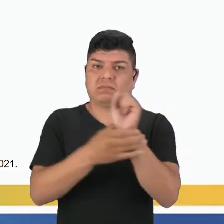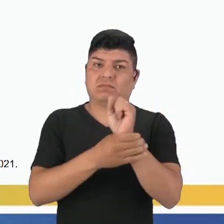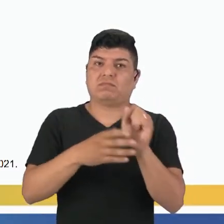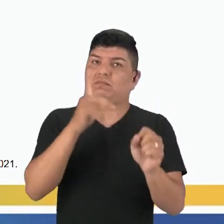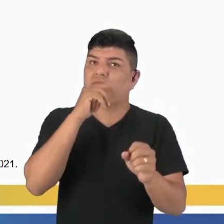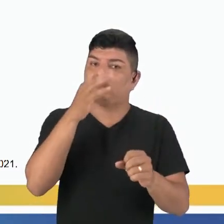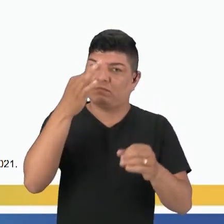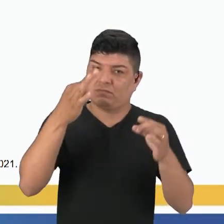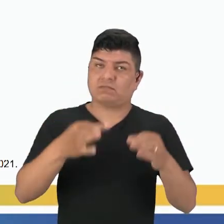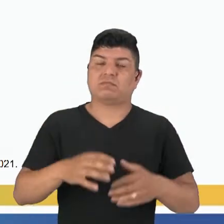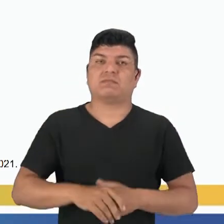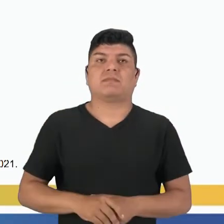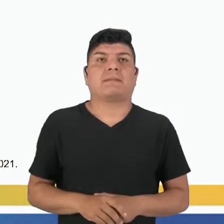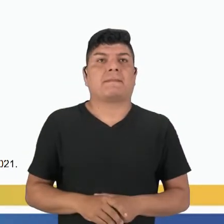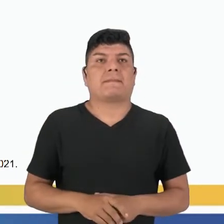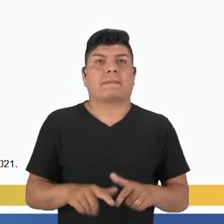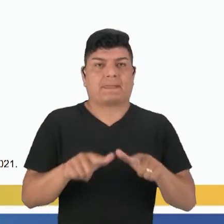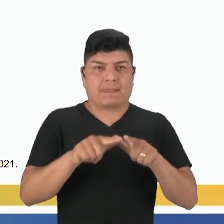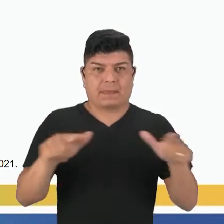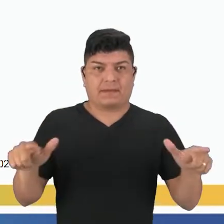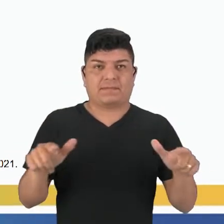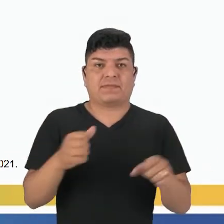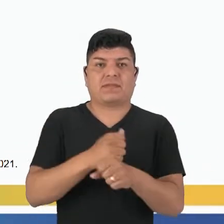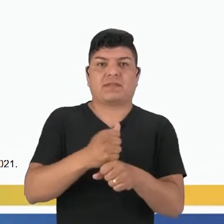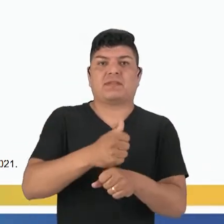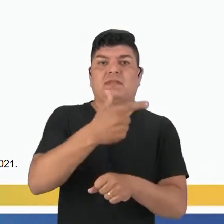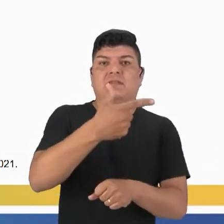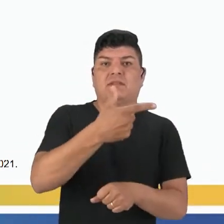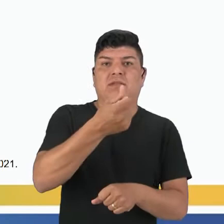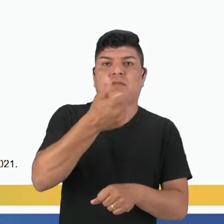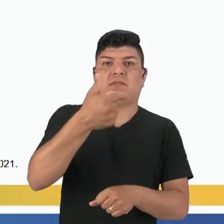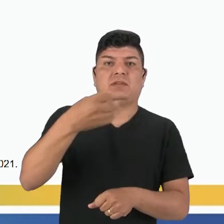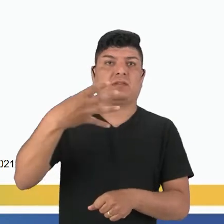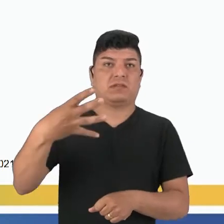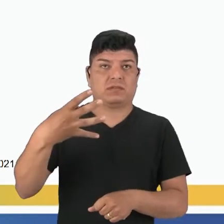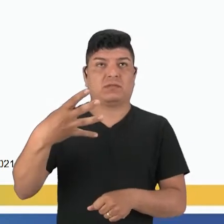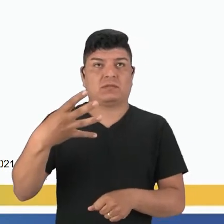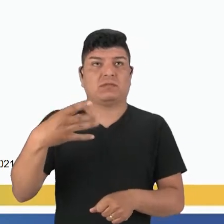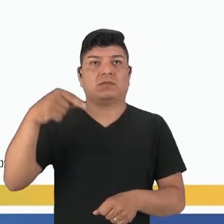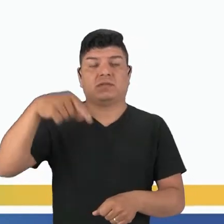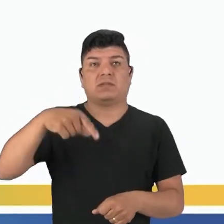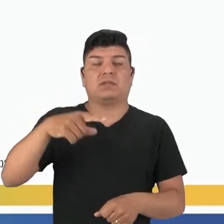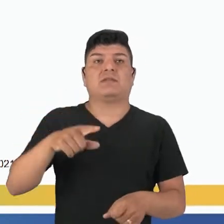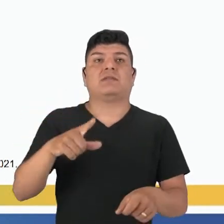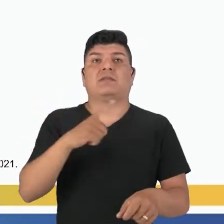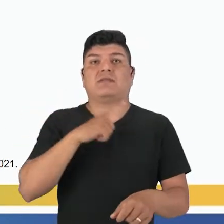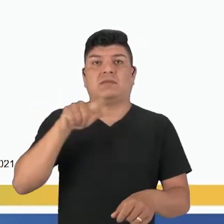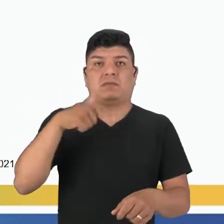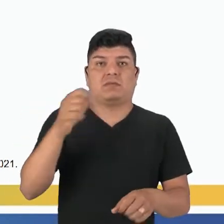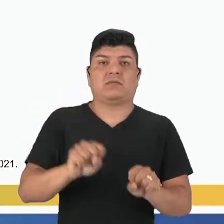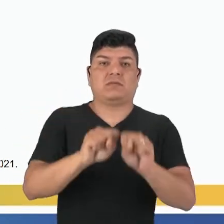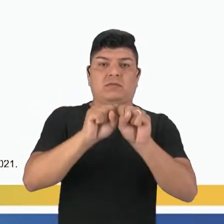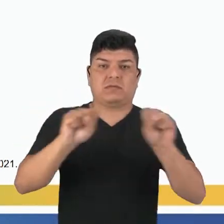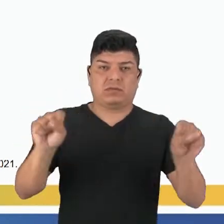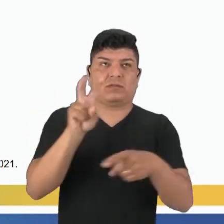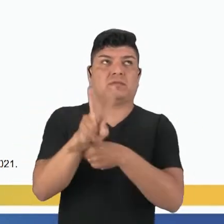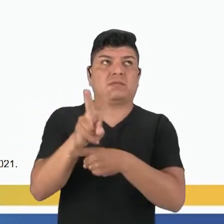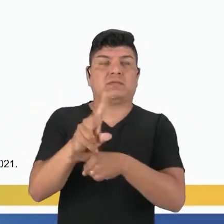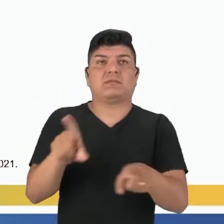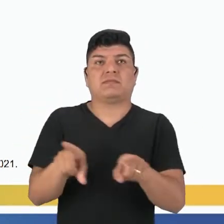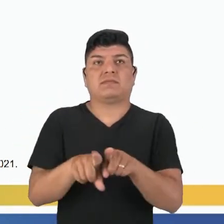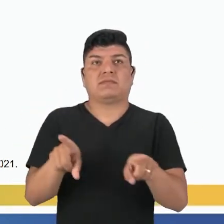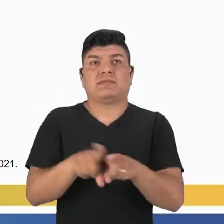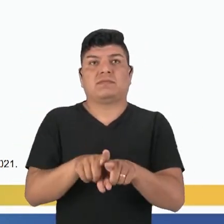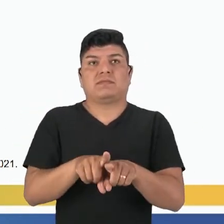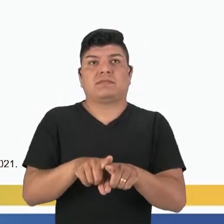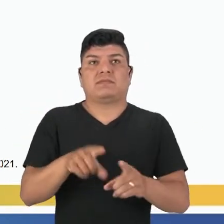limpa. E desde 2014, essa estação de tratamento da Sabesp conta também com um outro sistema de tratamento, que é